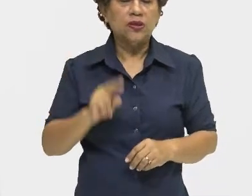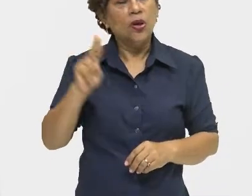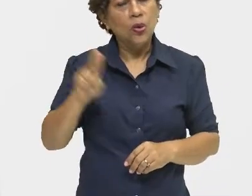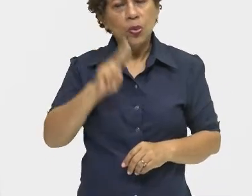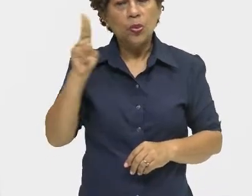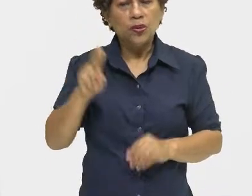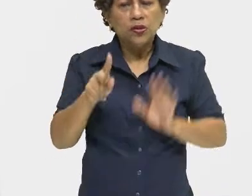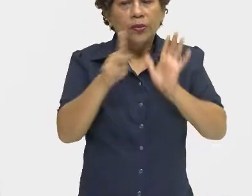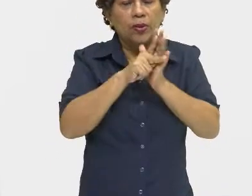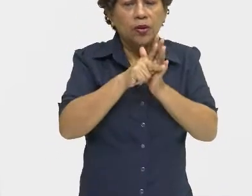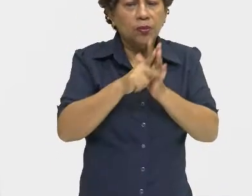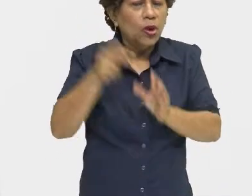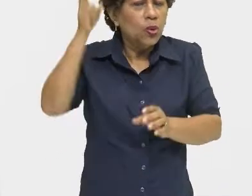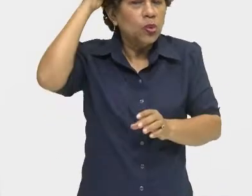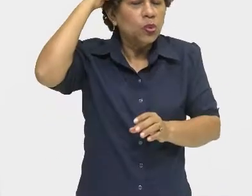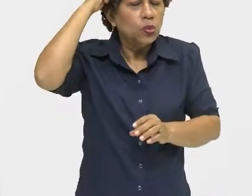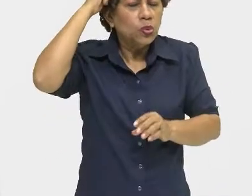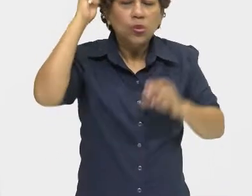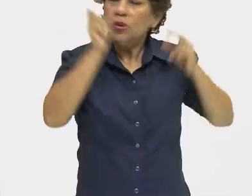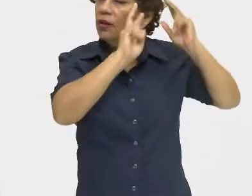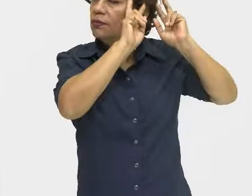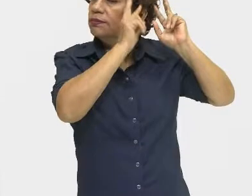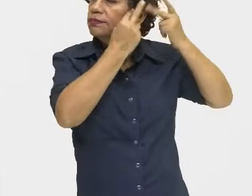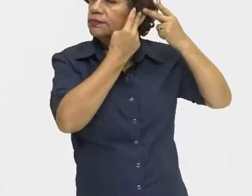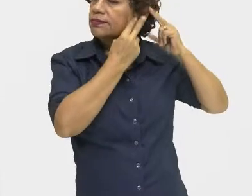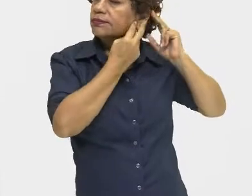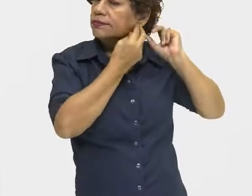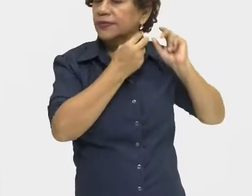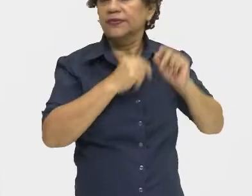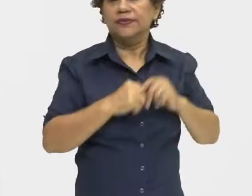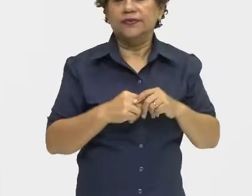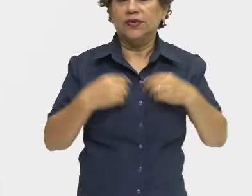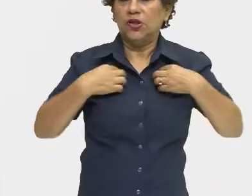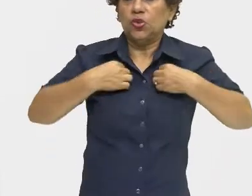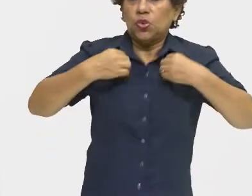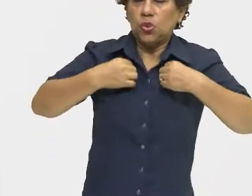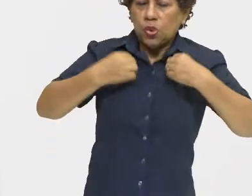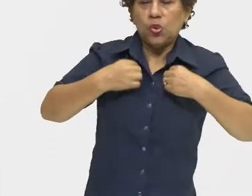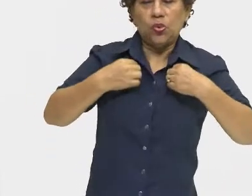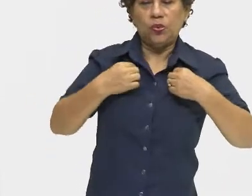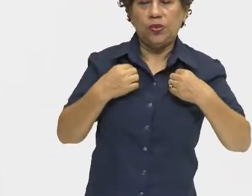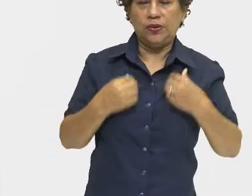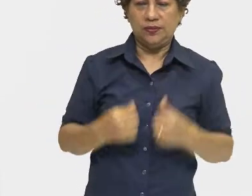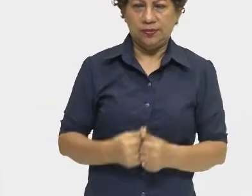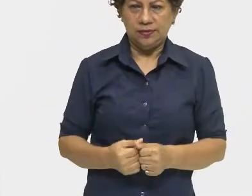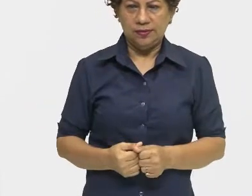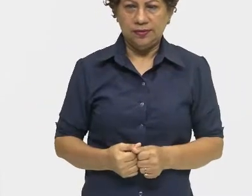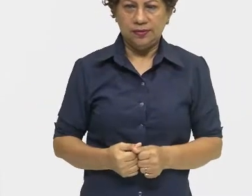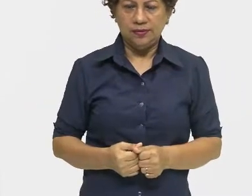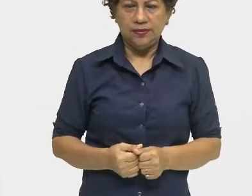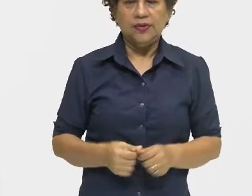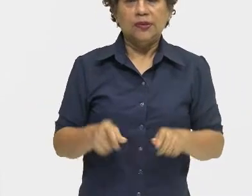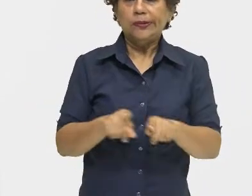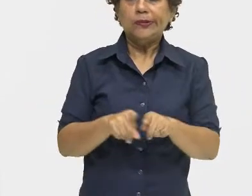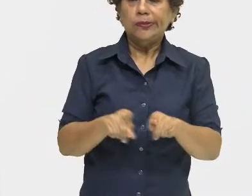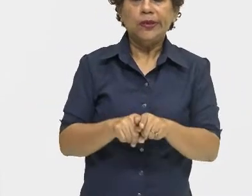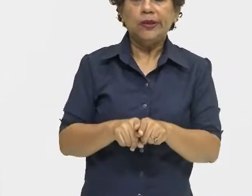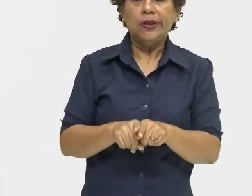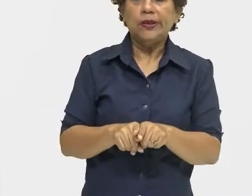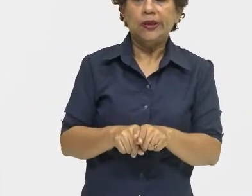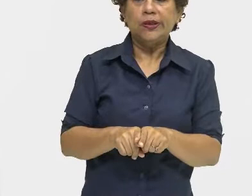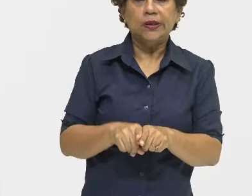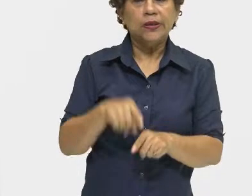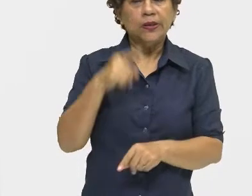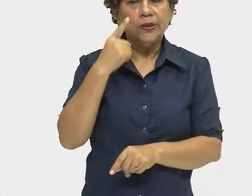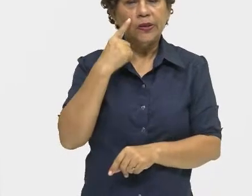E assim excluem-se os próprios indivíduos pertencentes àquela cultura e que produzem aqueles elementos. Aí a gente está vendo uma